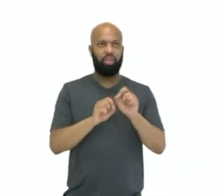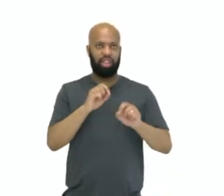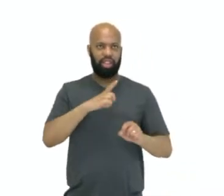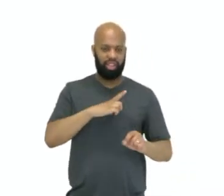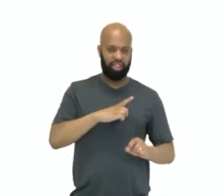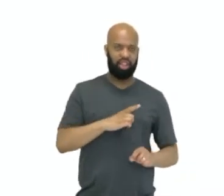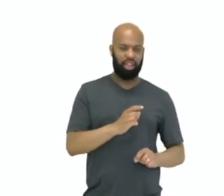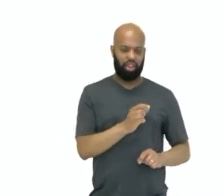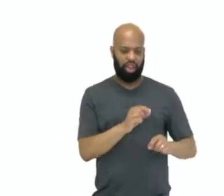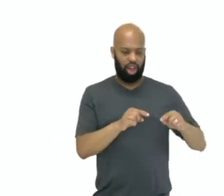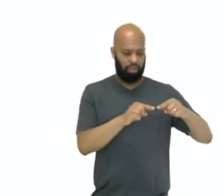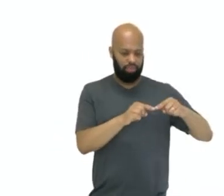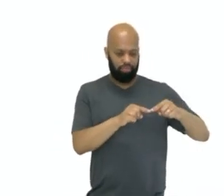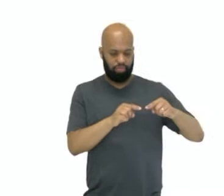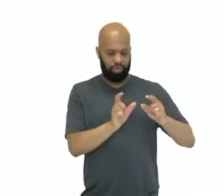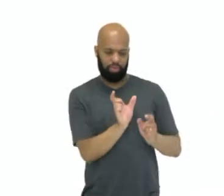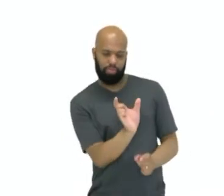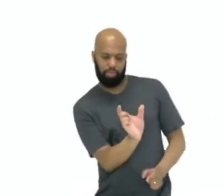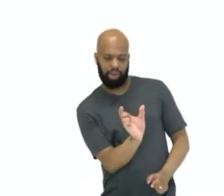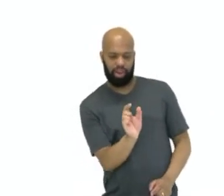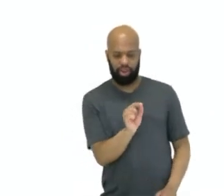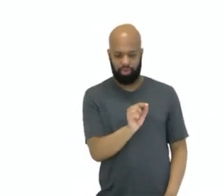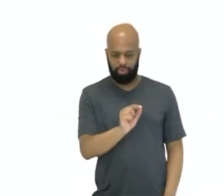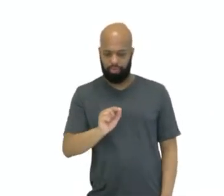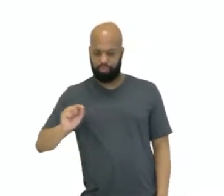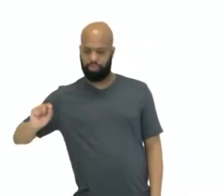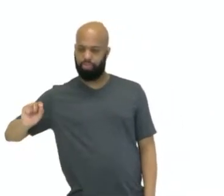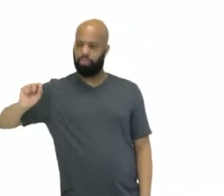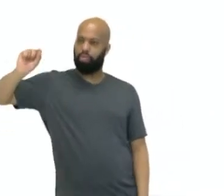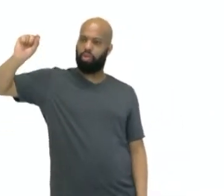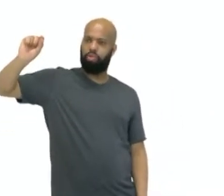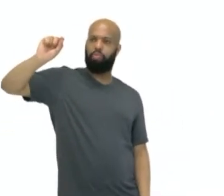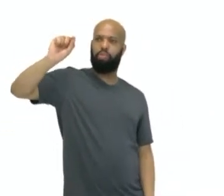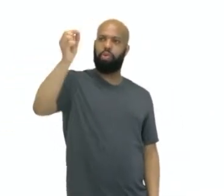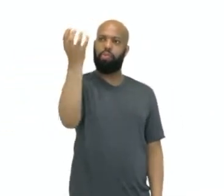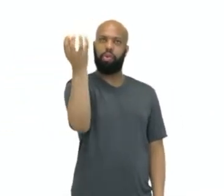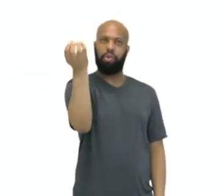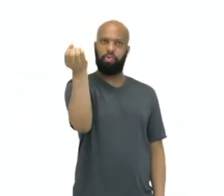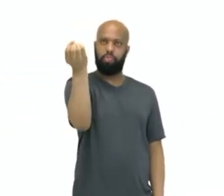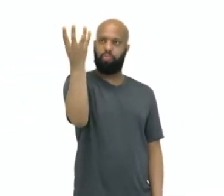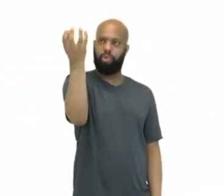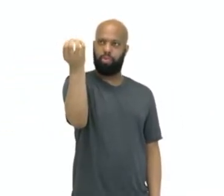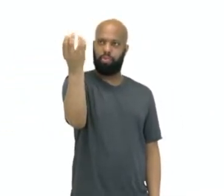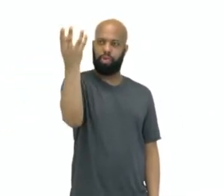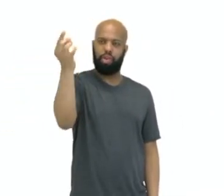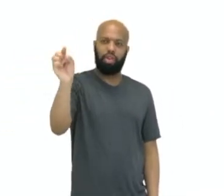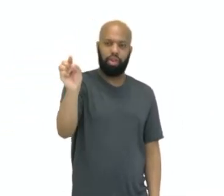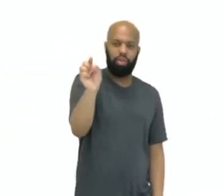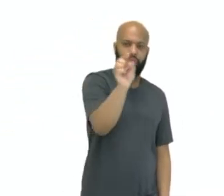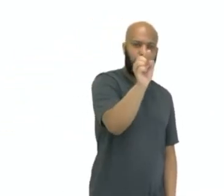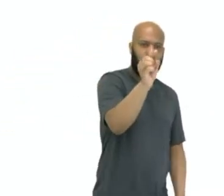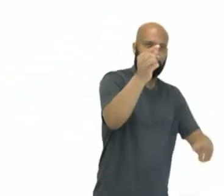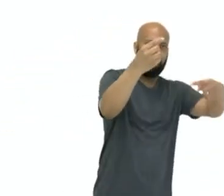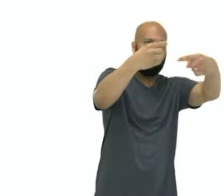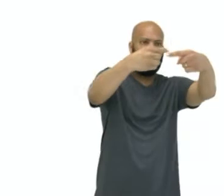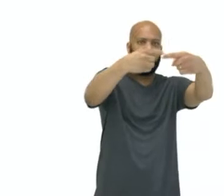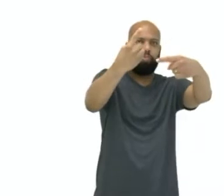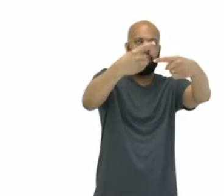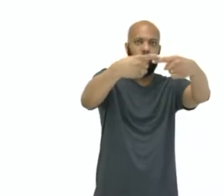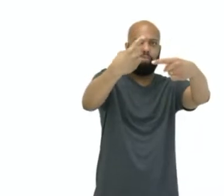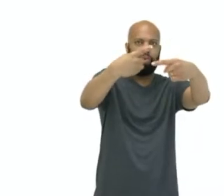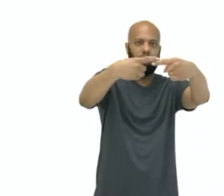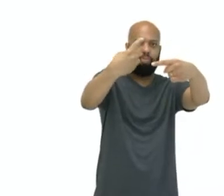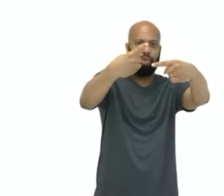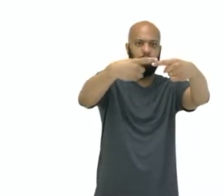colocada a lâmpada e o interruptor, liga e desliga. No caso da luzinha de Natal, não tem um interruptor de liga e desliga. Nós